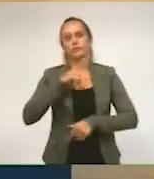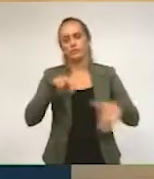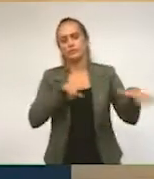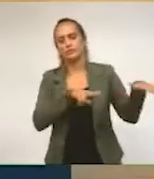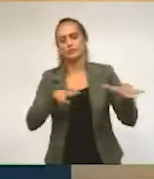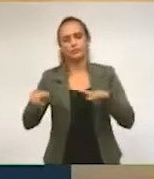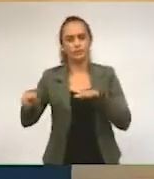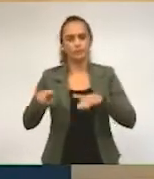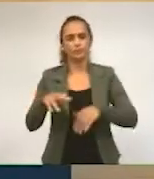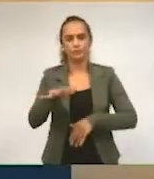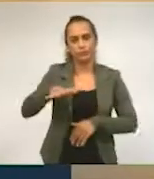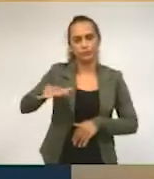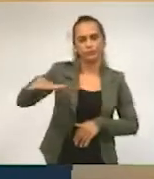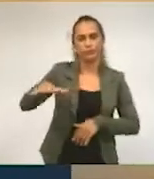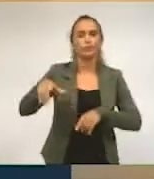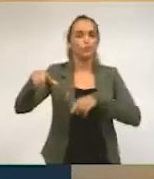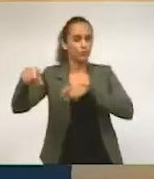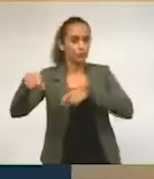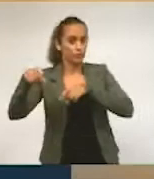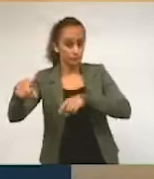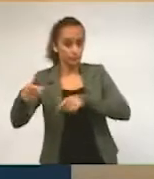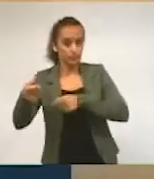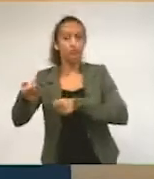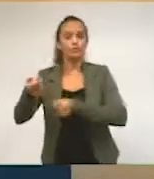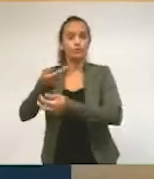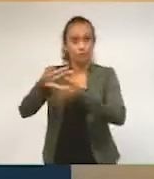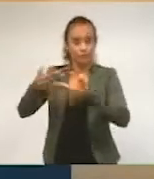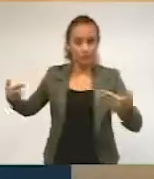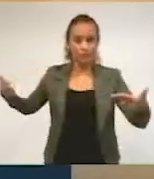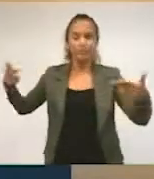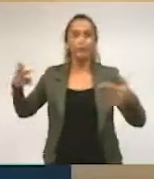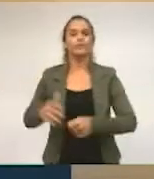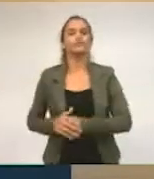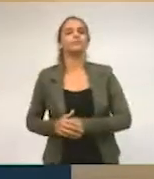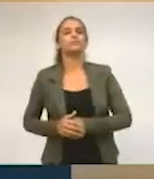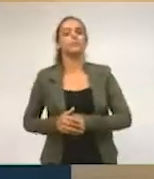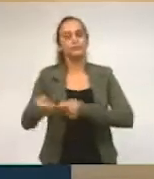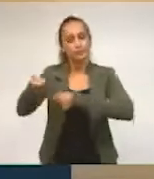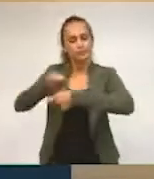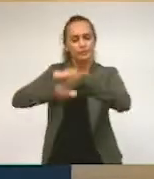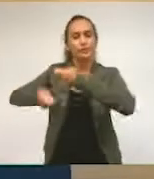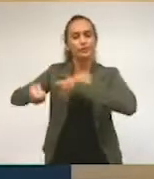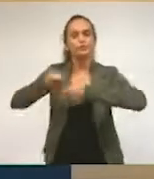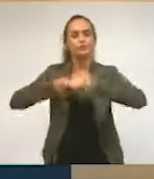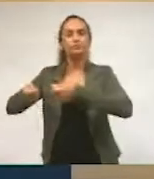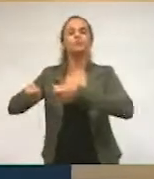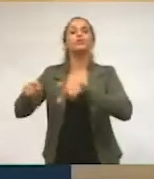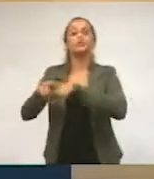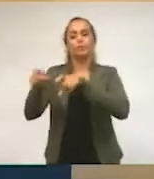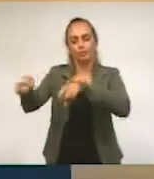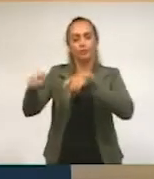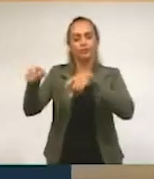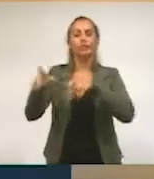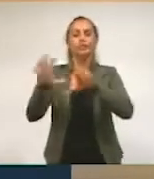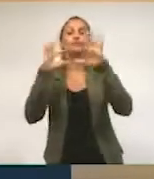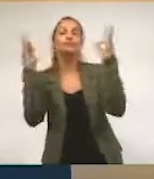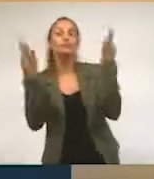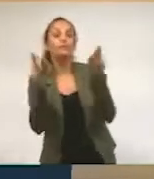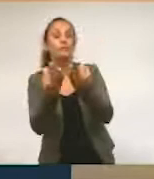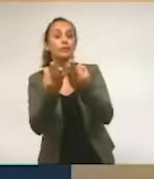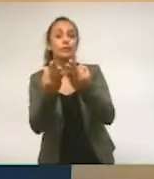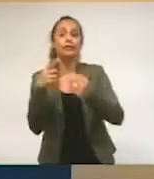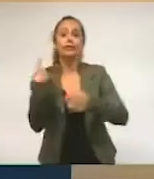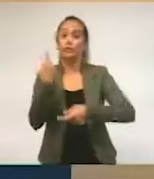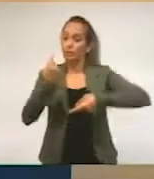no setor produtivo aqui do Estado de Rondônia em negociação com o governo do estado nós tivemos